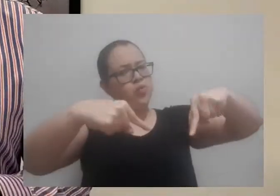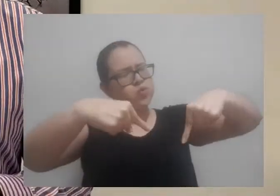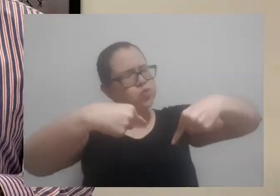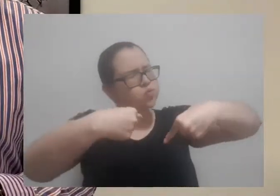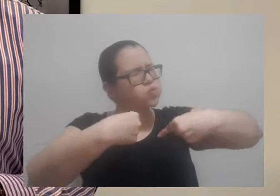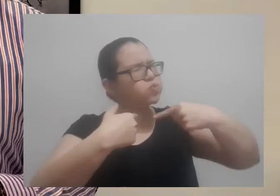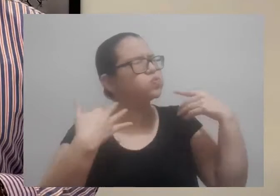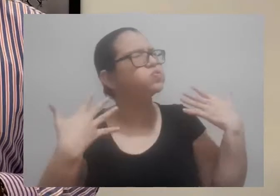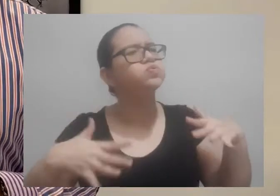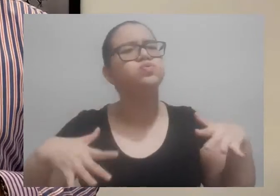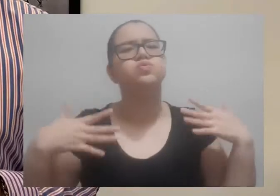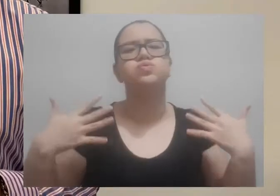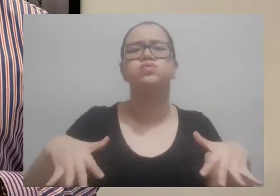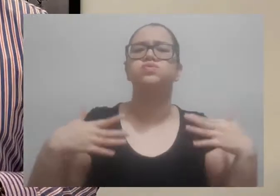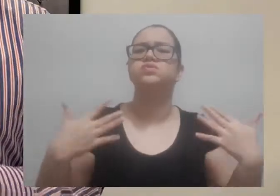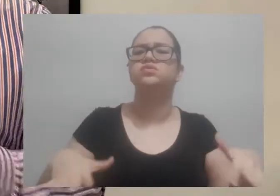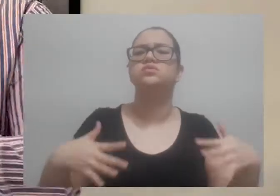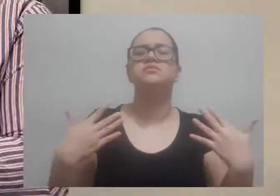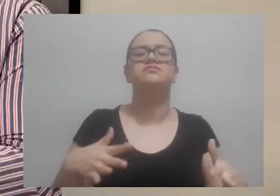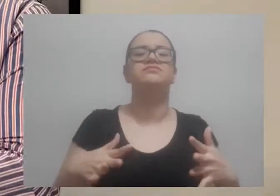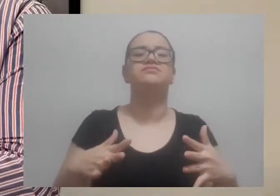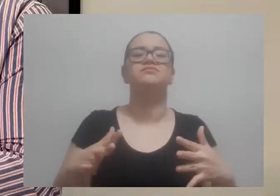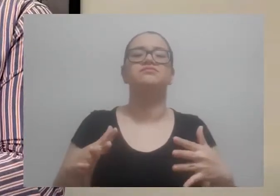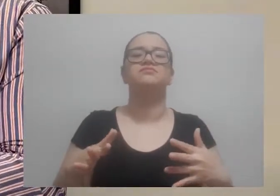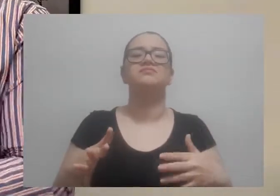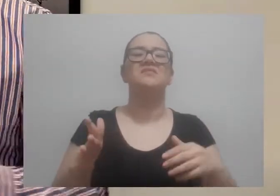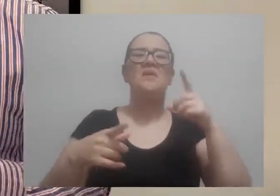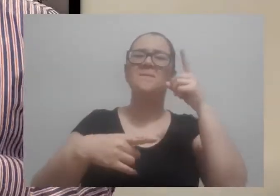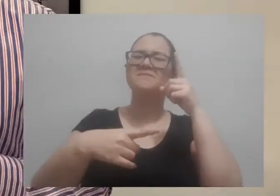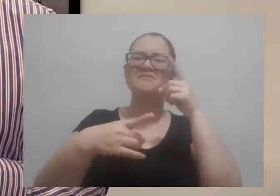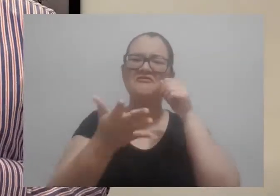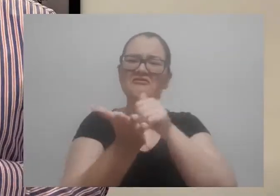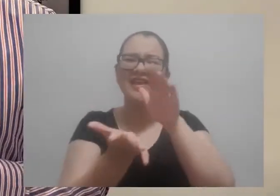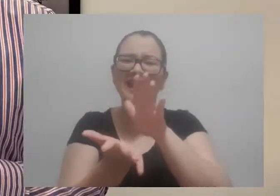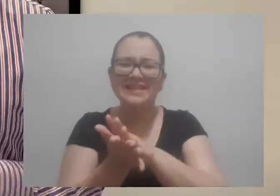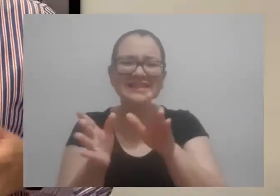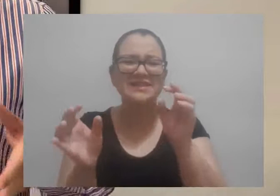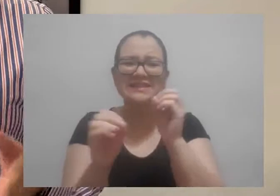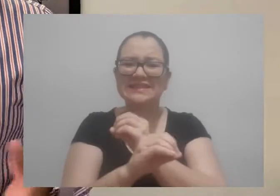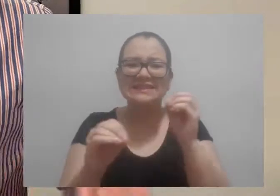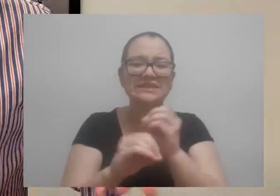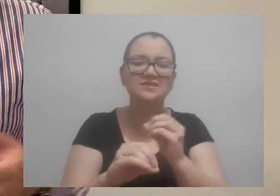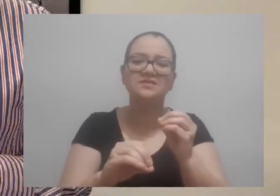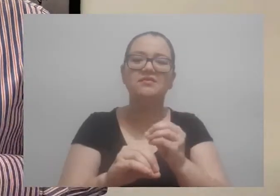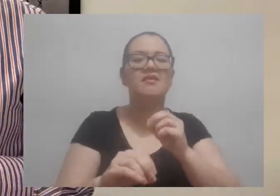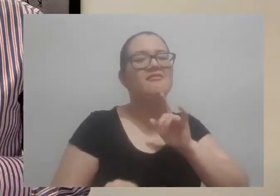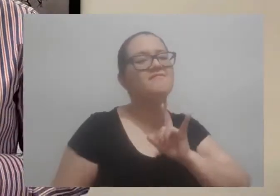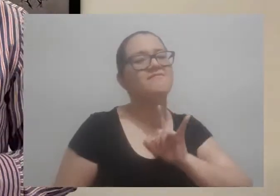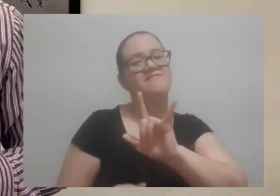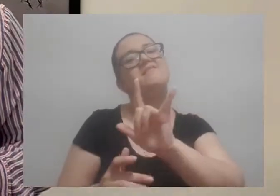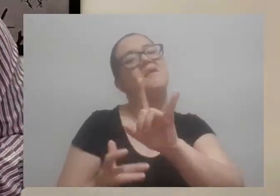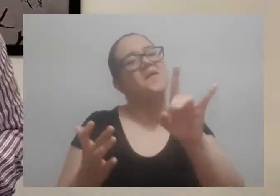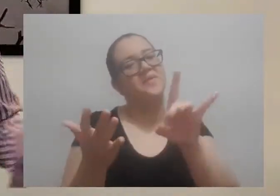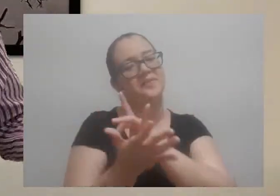Não retaliar e amar o inimigo é o nosso desafio. É o que o texto nos